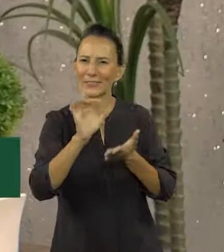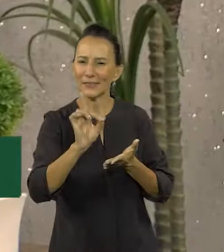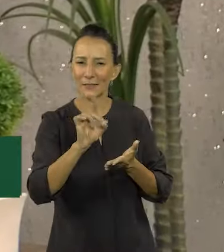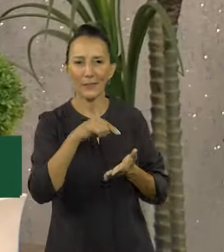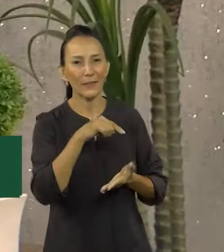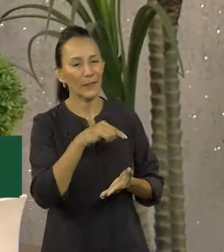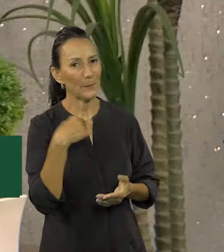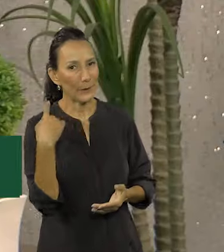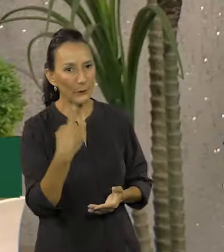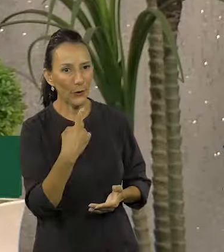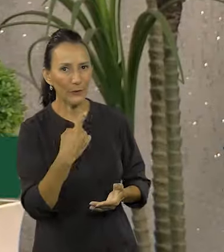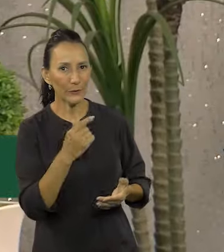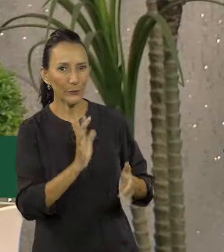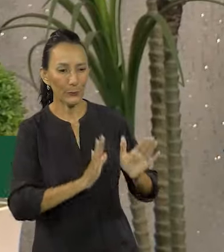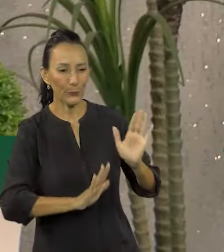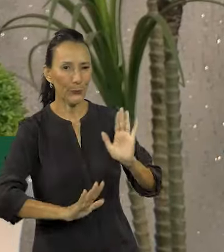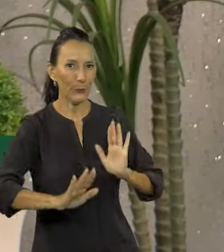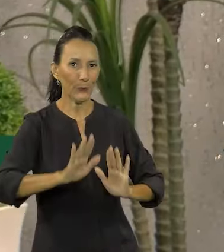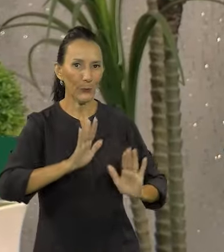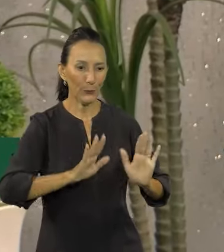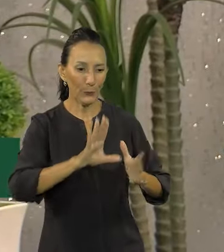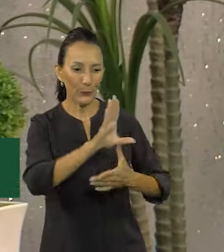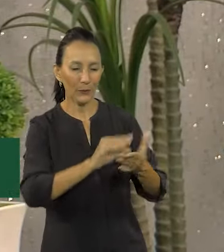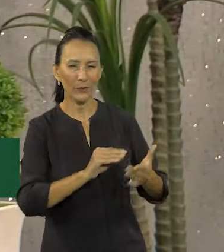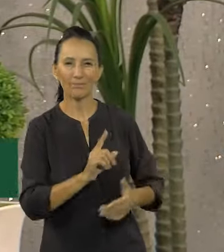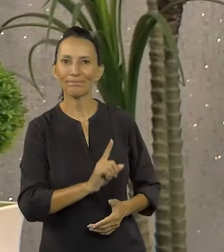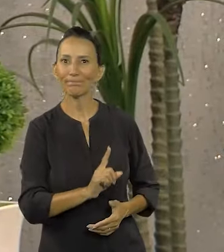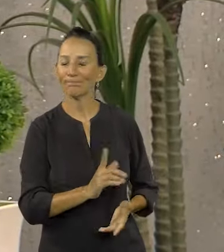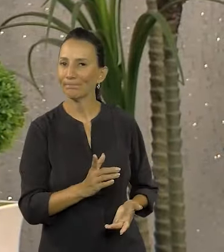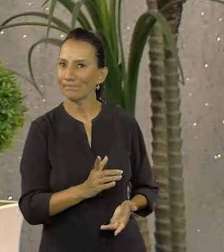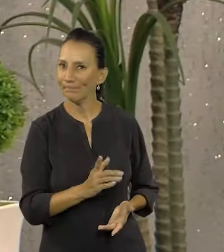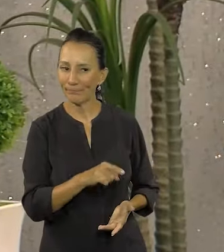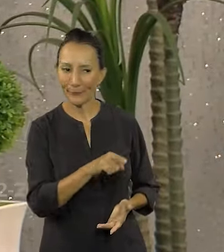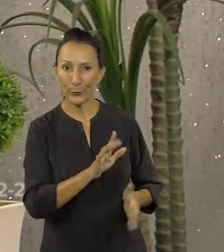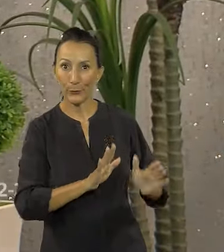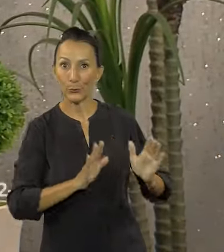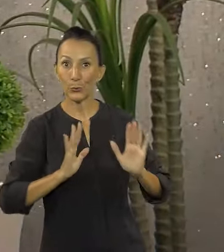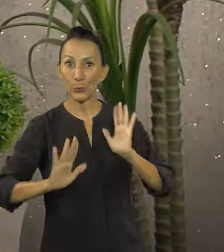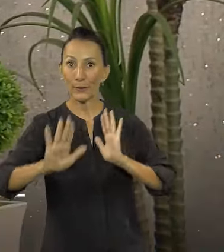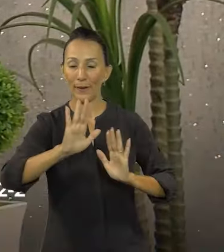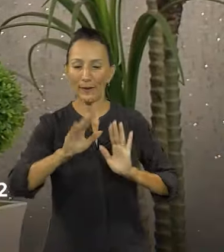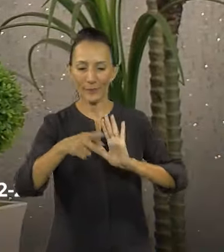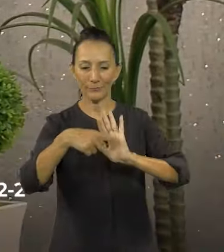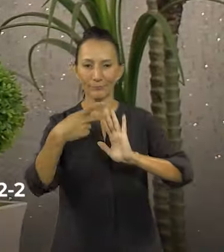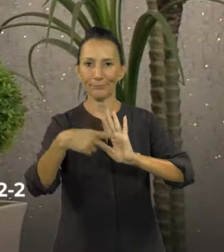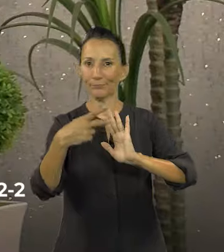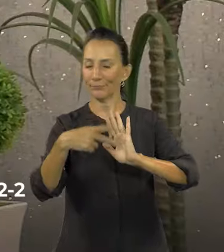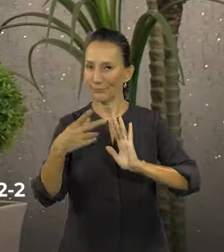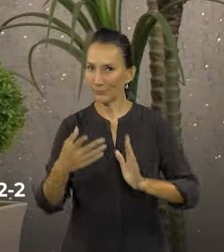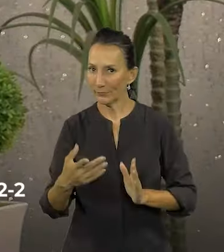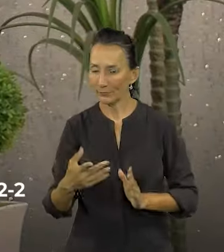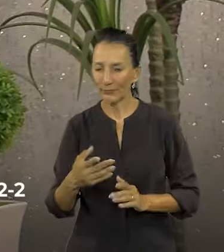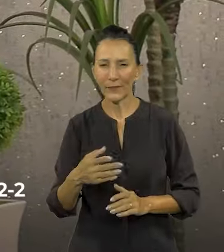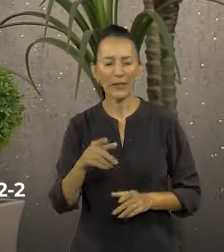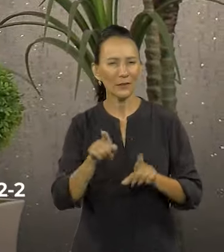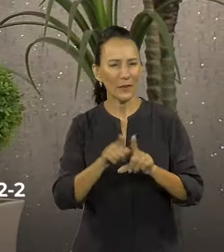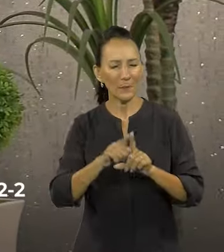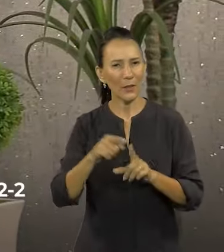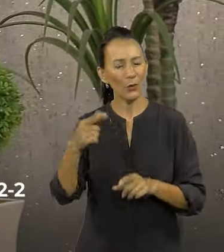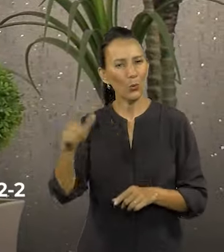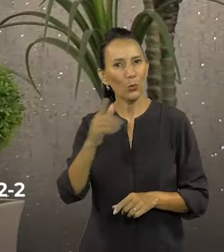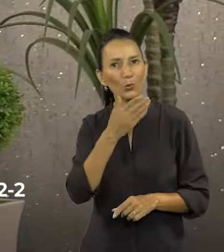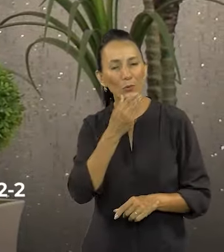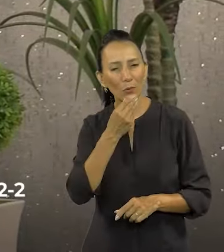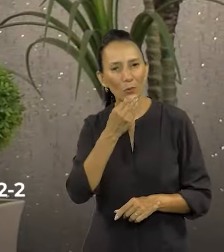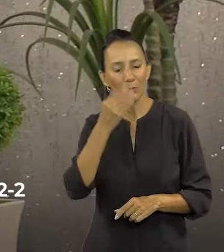bíblicos são para nos tornar pessoas melhores Então esse caso de jefit É isso aí Saul também fala